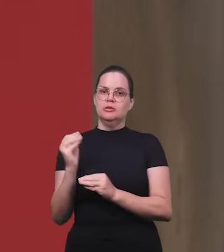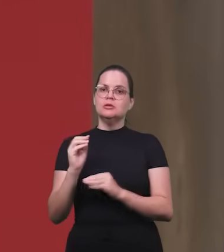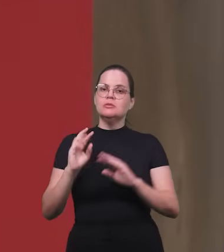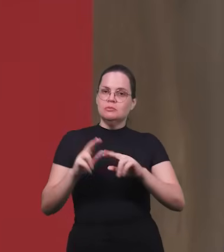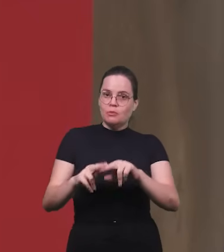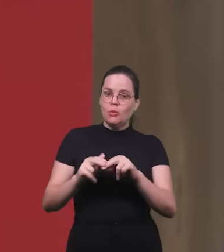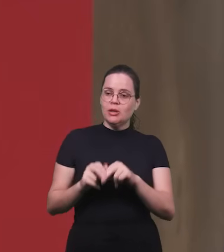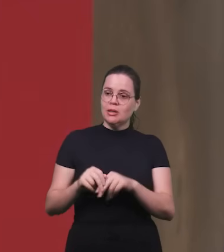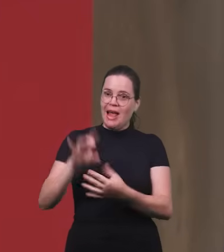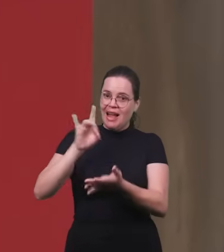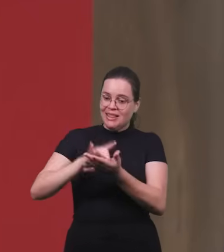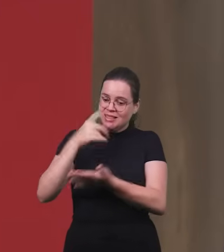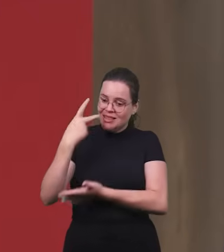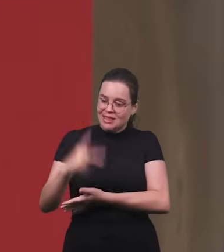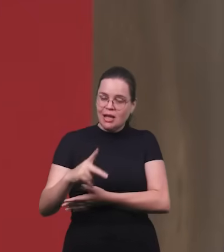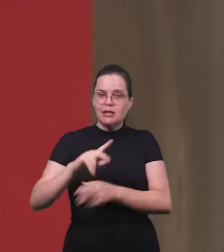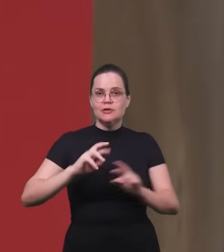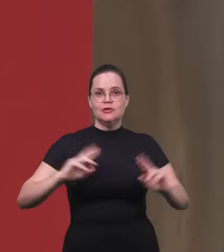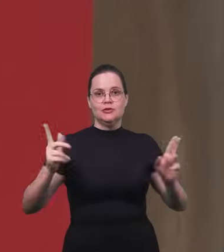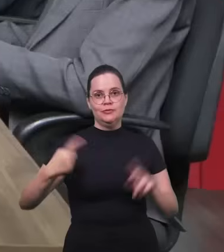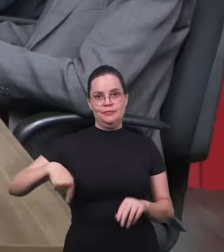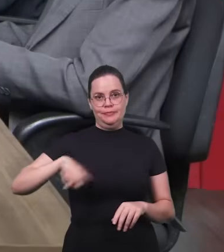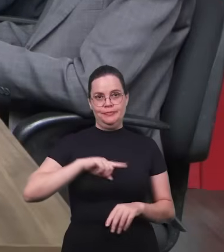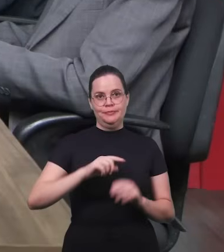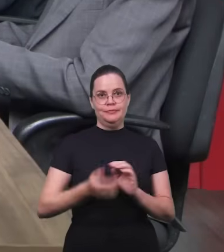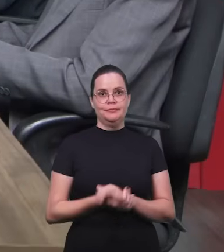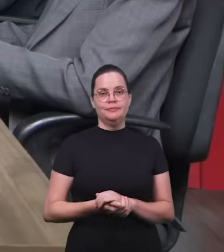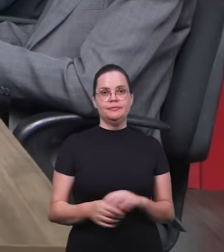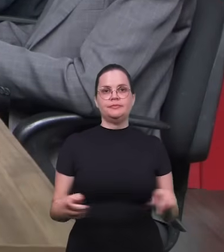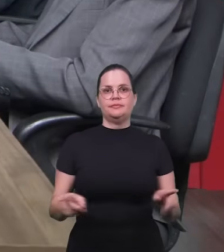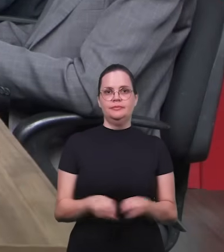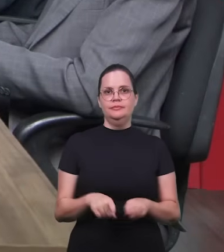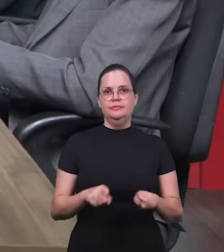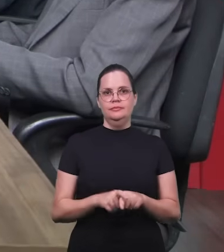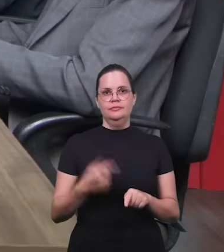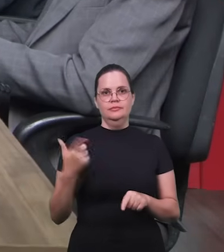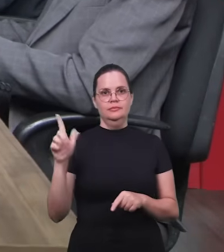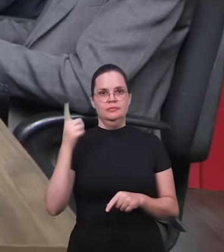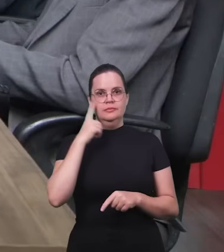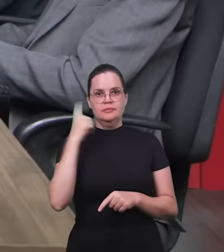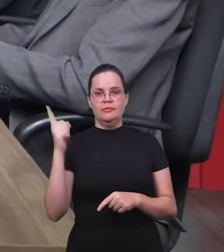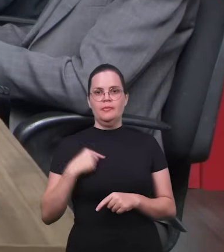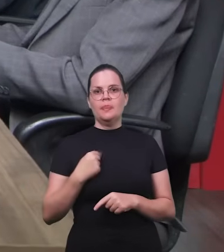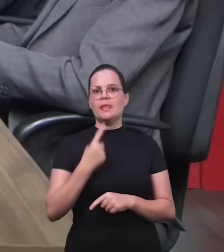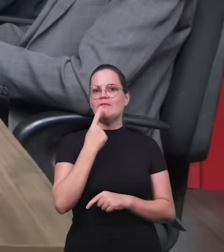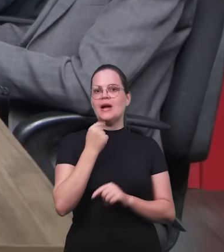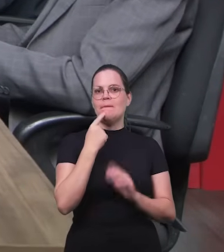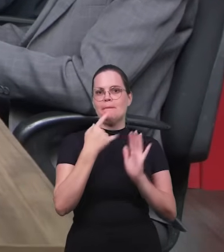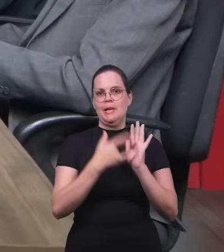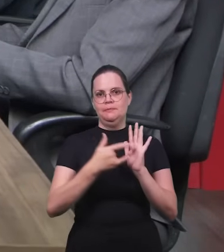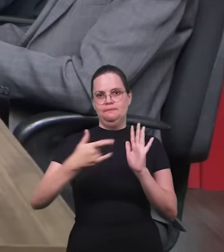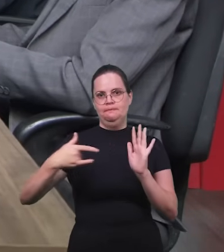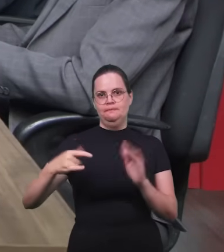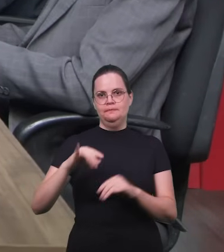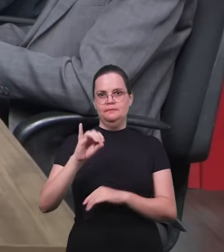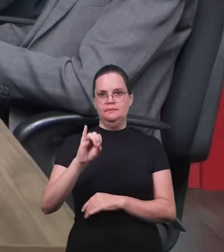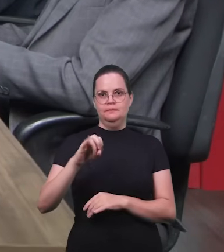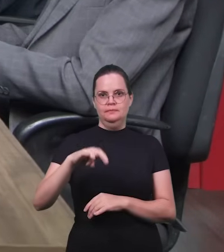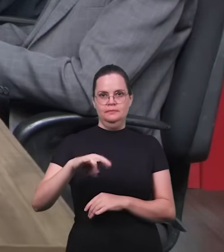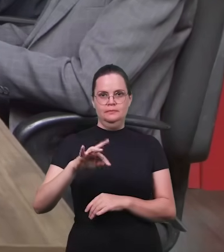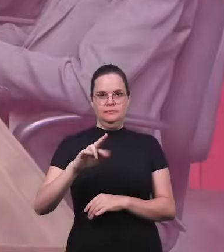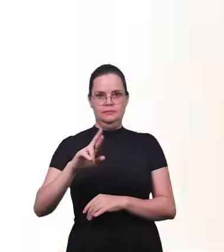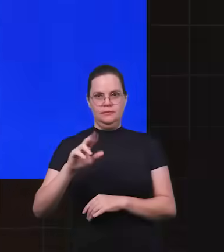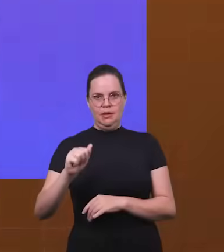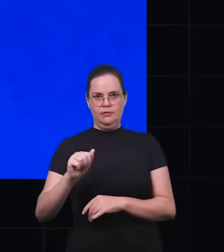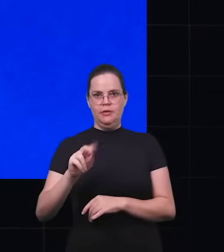que nós possuímos, né? Outro aspecto também que a gente gostaria de mostrar que é pelo infravermelho, que no caso aqui a gente tem